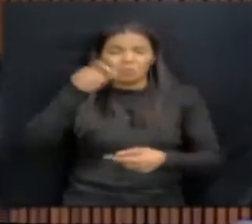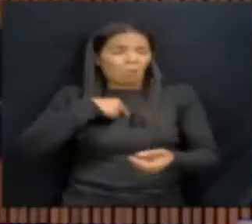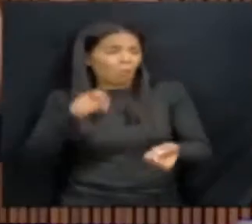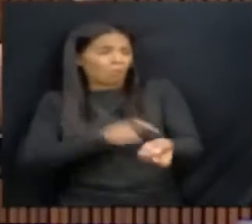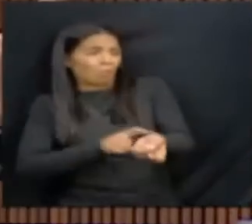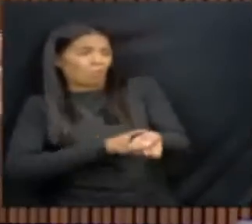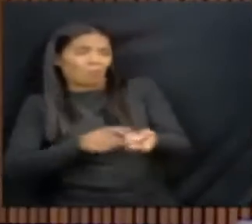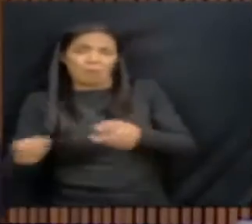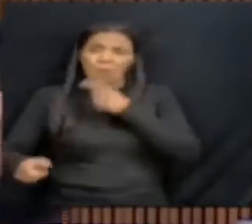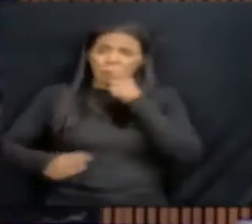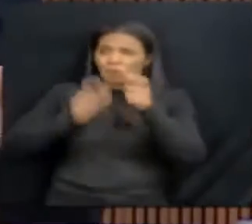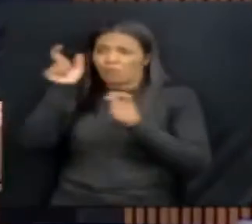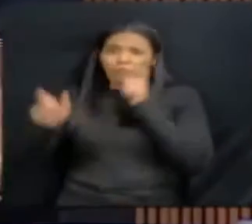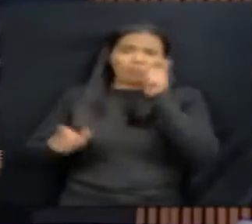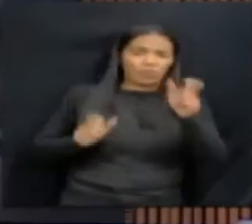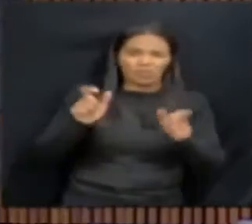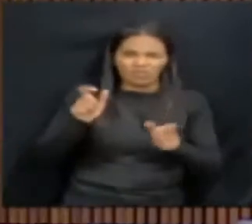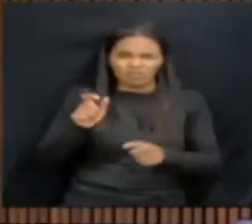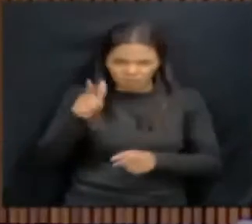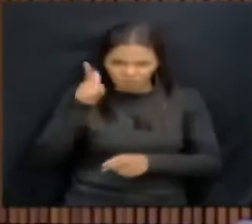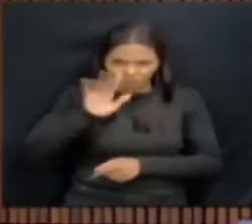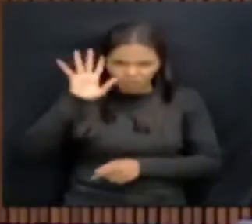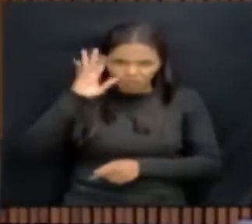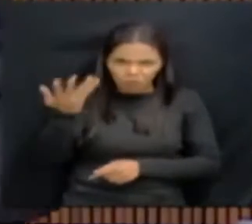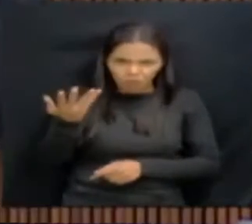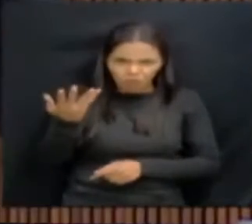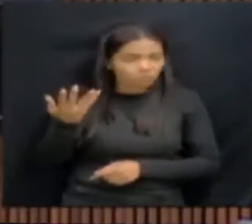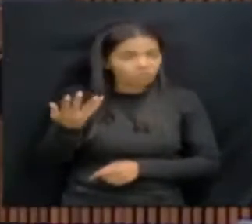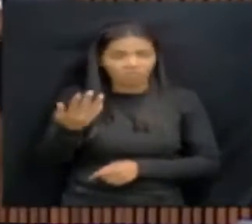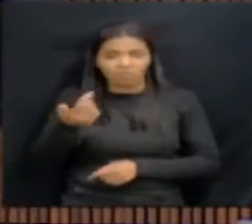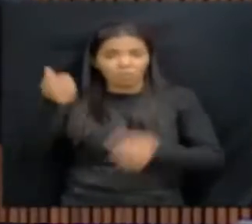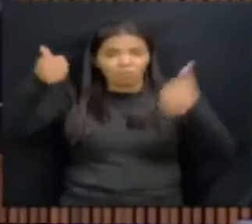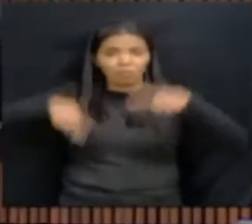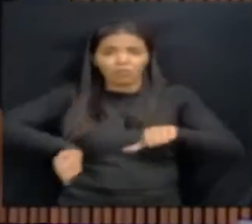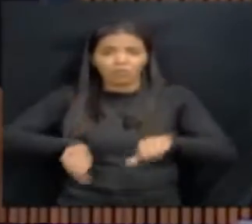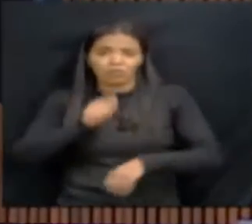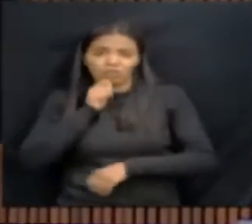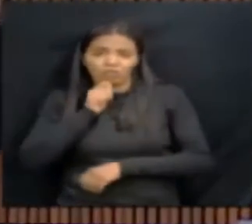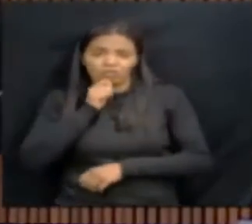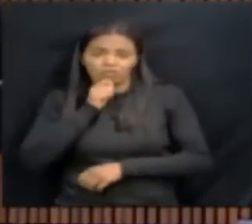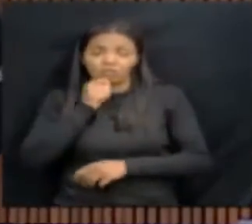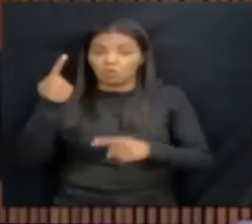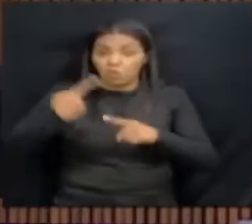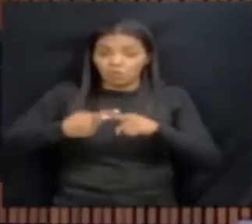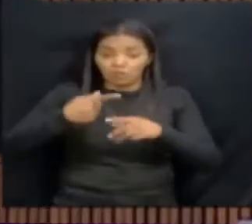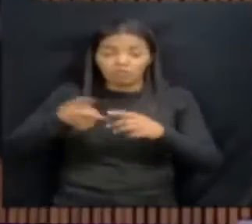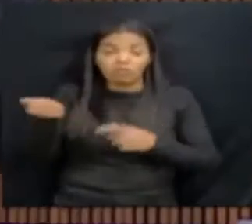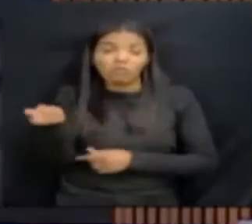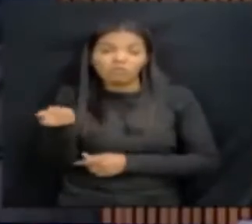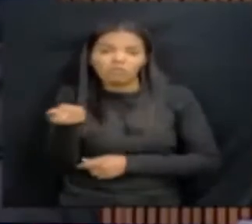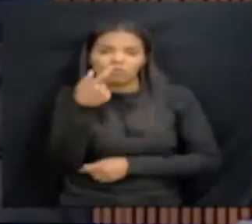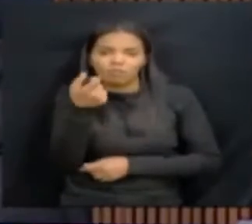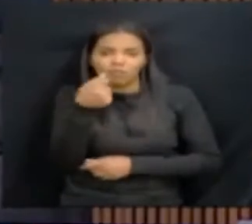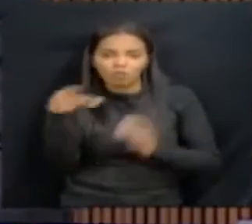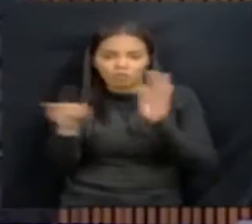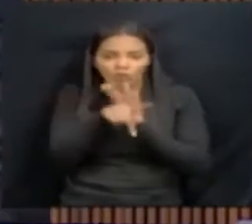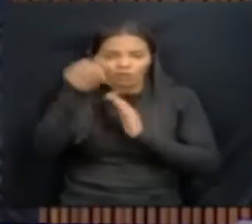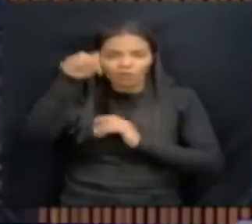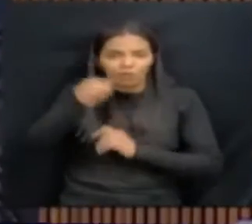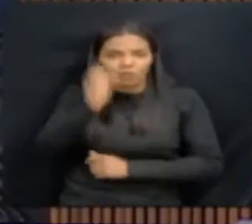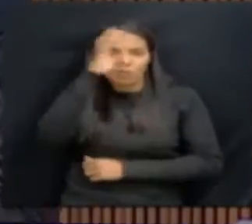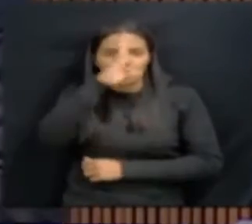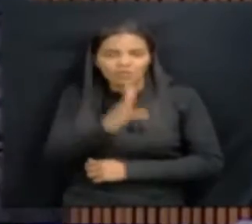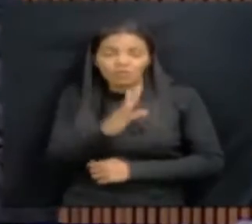nervosa ou agressiva tende a resolver o problema. Piora. O remédio para o povo brasileiro